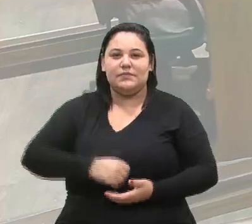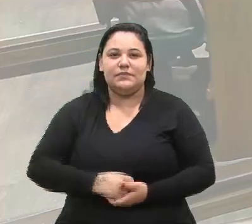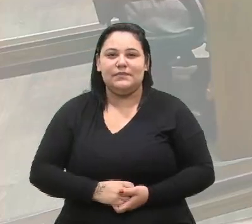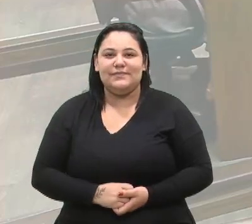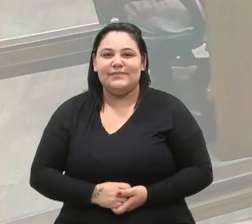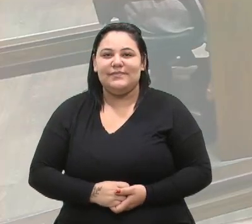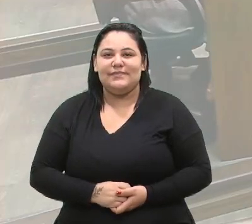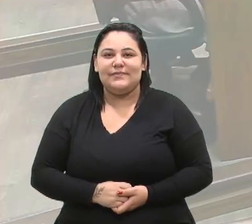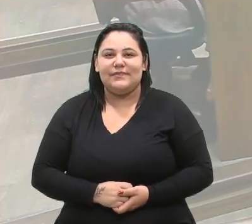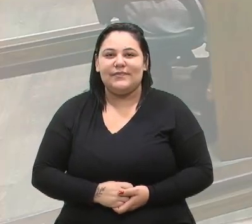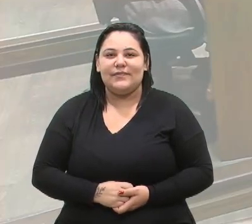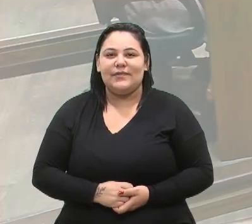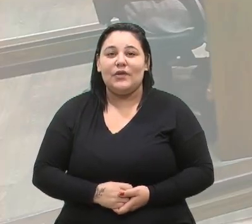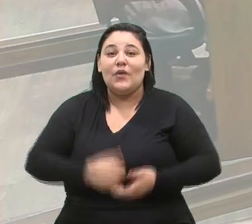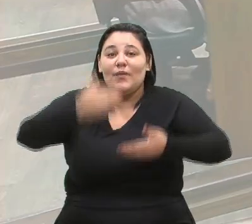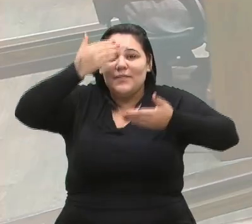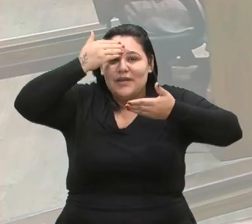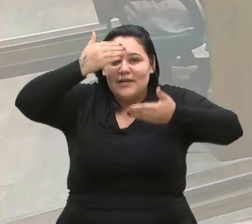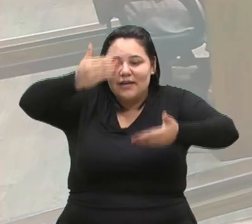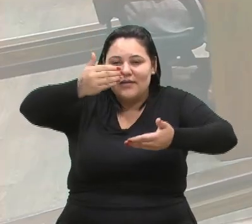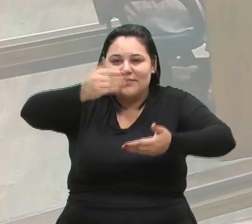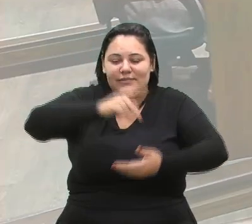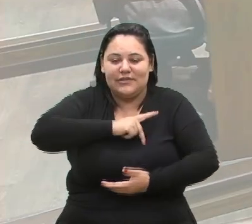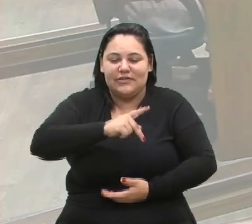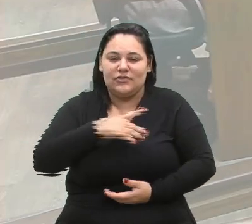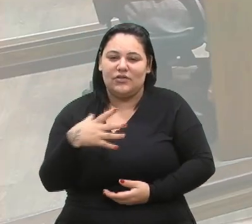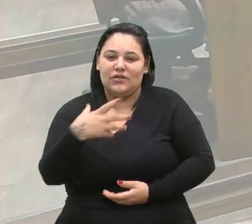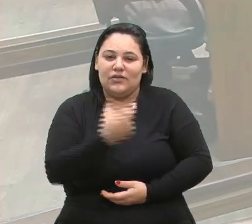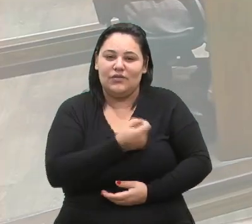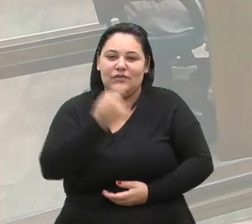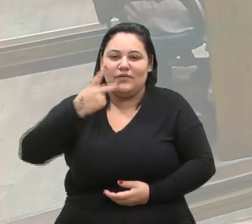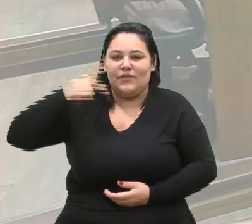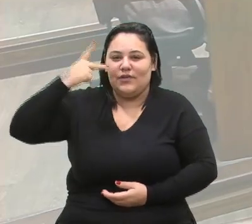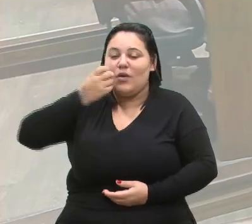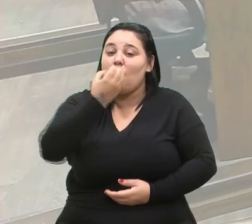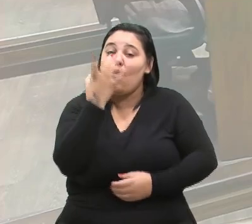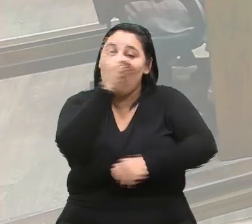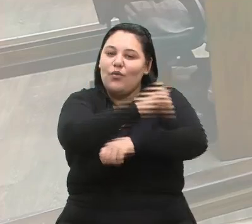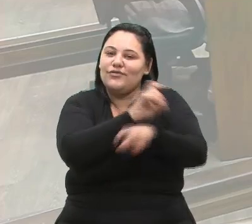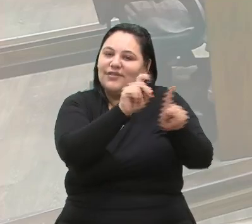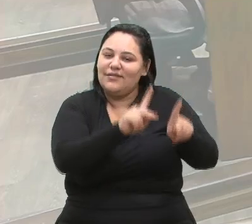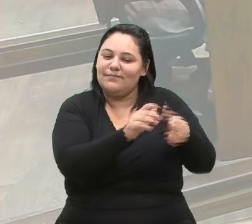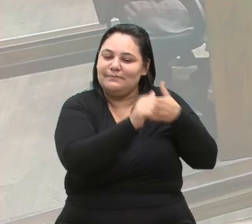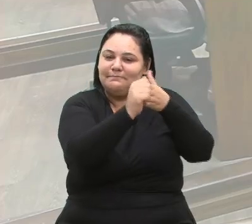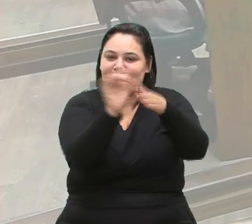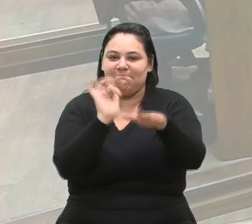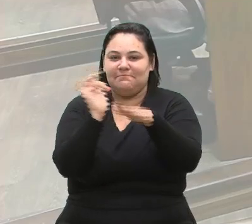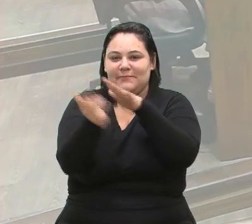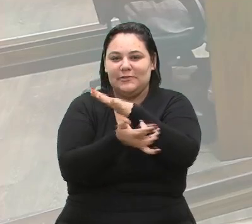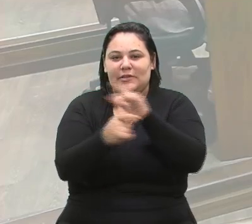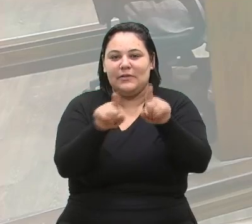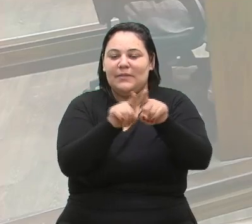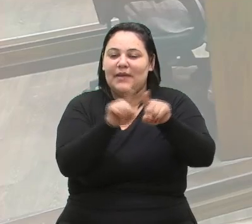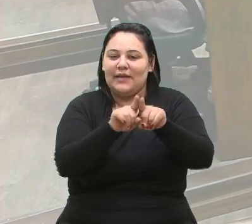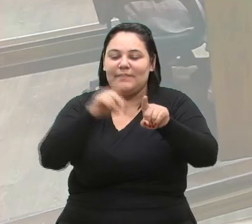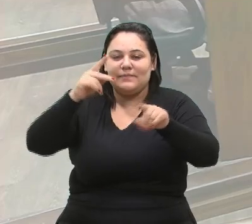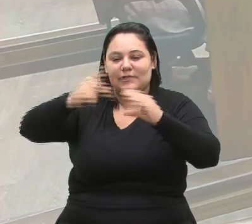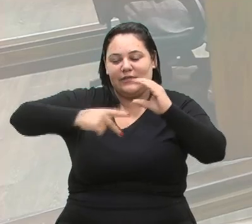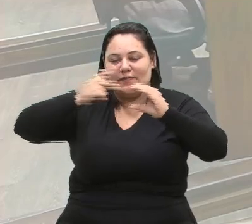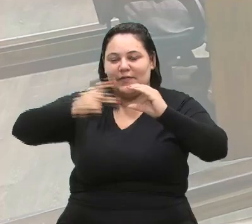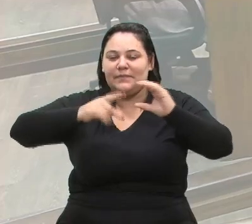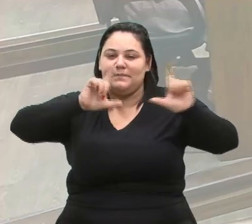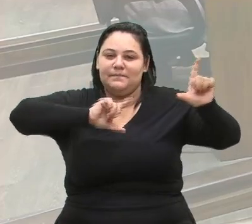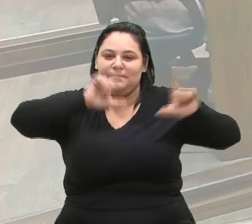Obrigado, senhora presidente, senhoras e senhores vereadores. Bom dia a todos que nos acompanham pelas redes sociais, pela TV Câmara, mas em